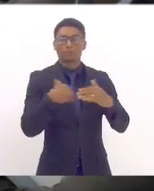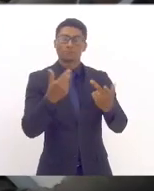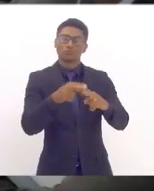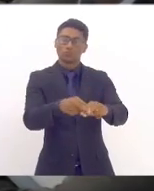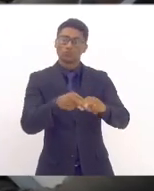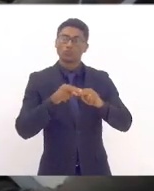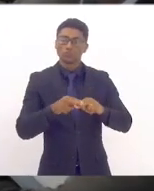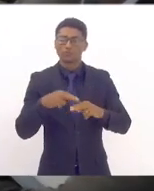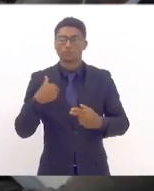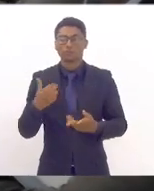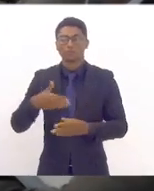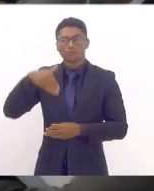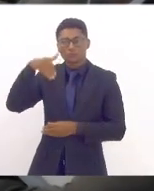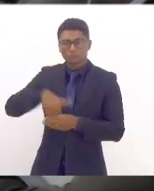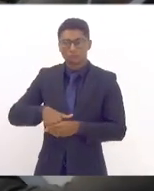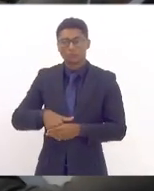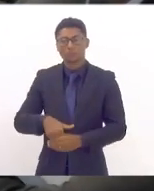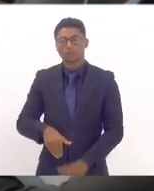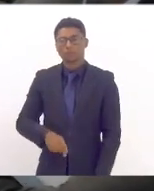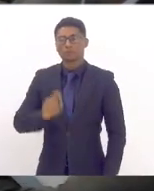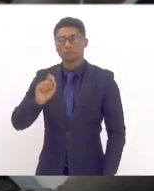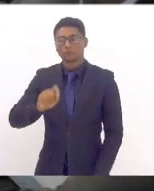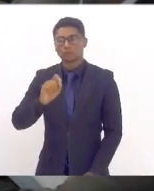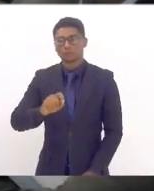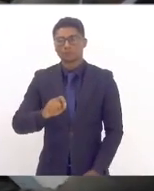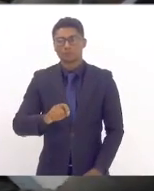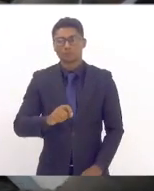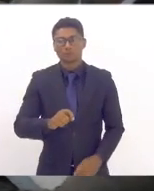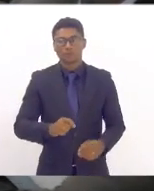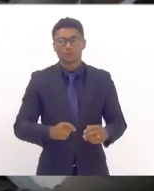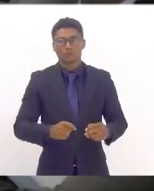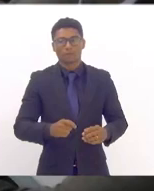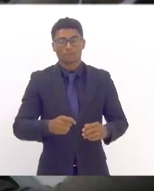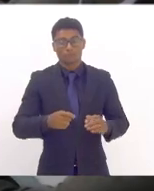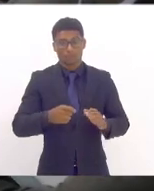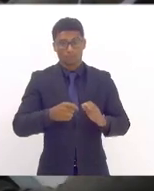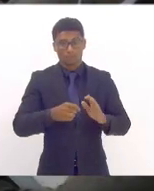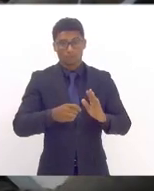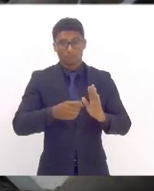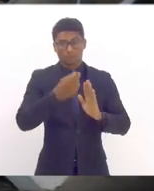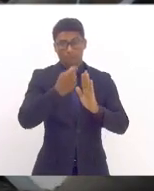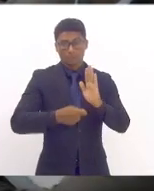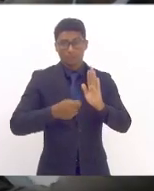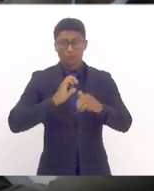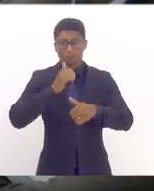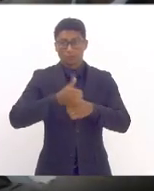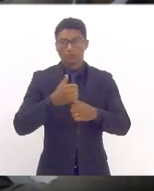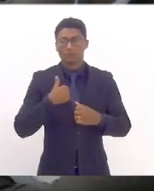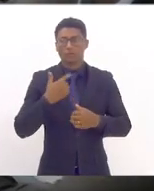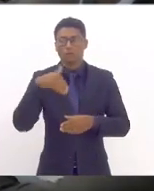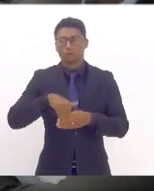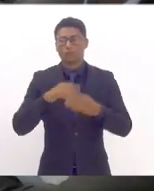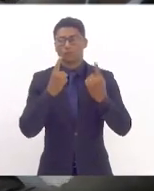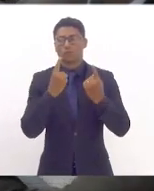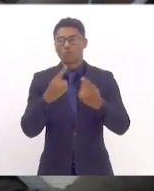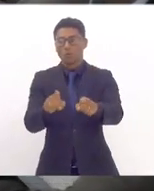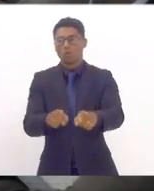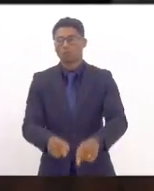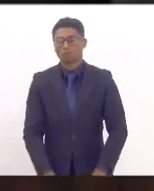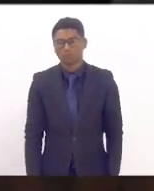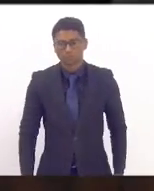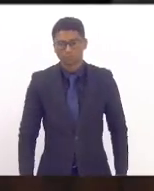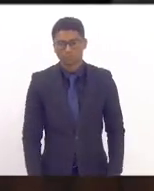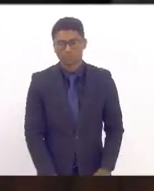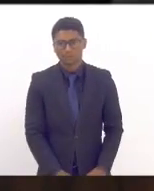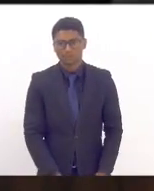tô votando em relação ao substitutivo da ccj contrário Que